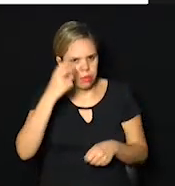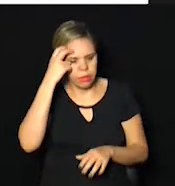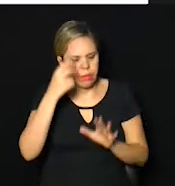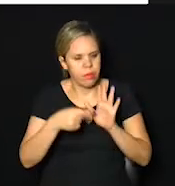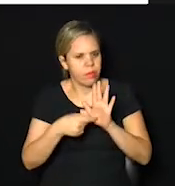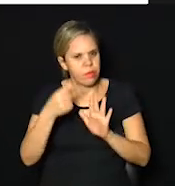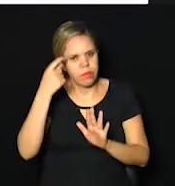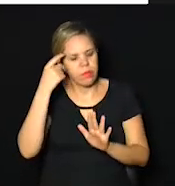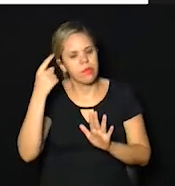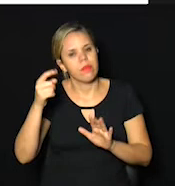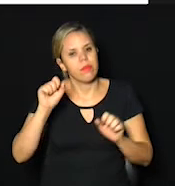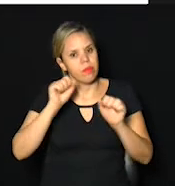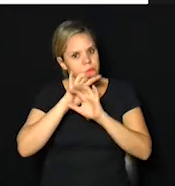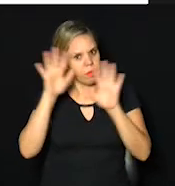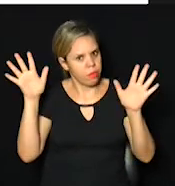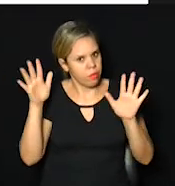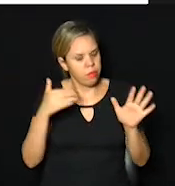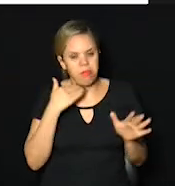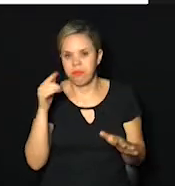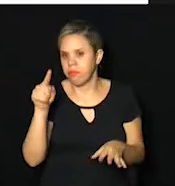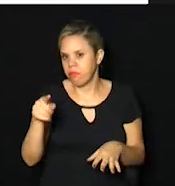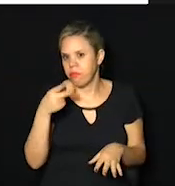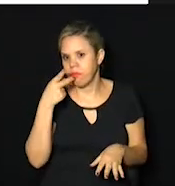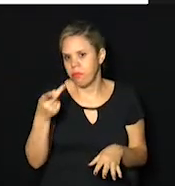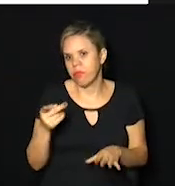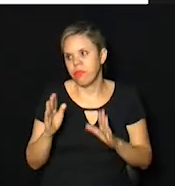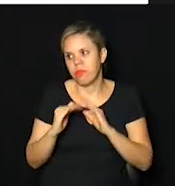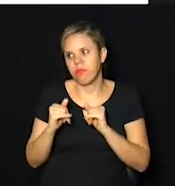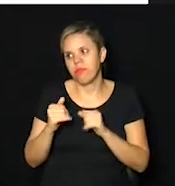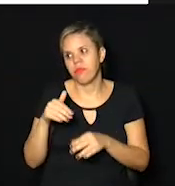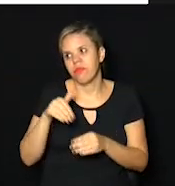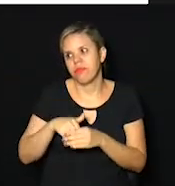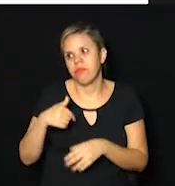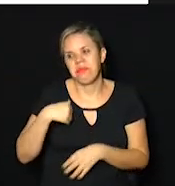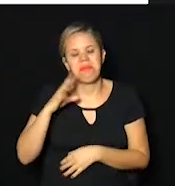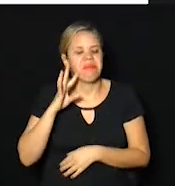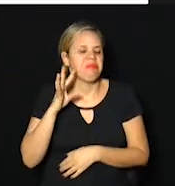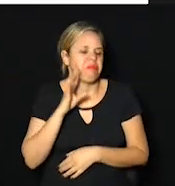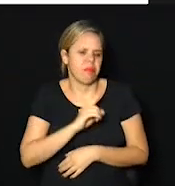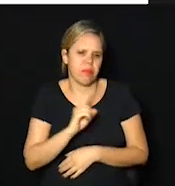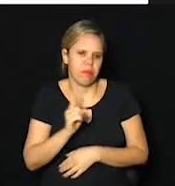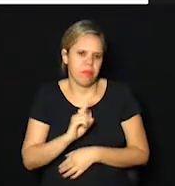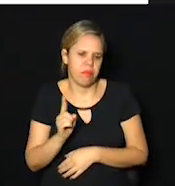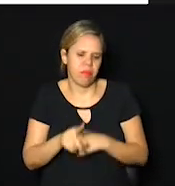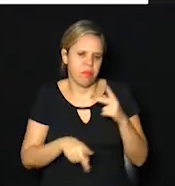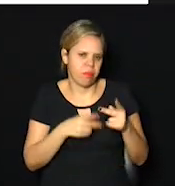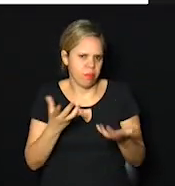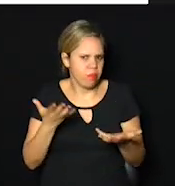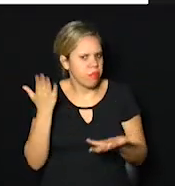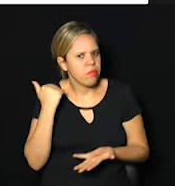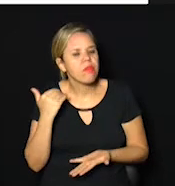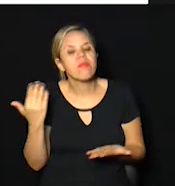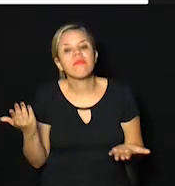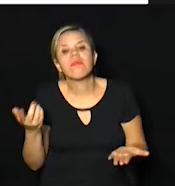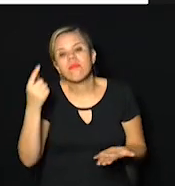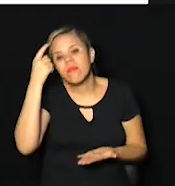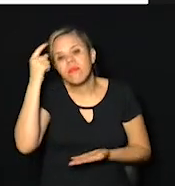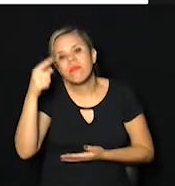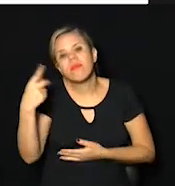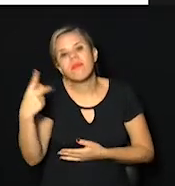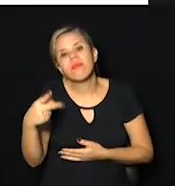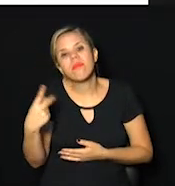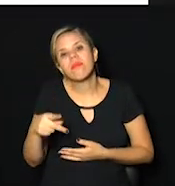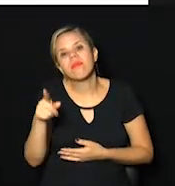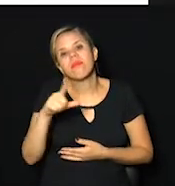ideias claras. Não adianta você dizer assim, vou pedir voto porque eu sou legal. Não, as pessoas querem saber quais são as suas ideias, o que